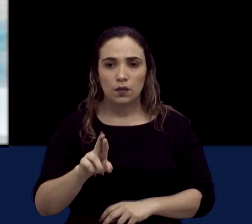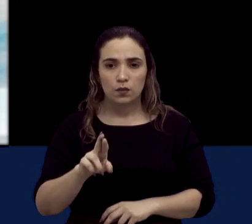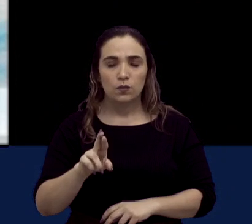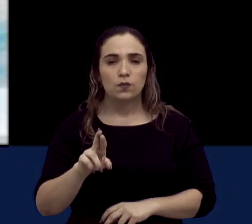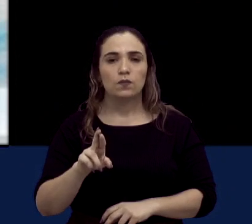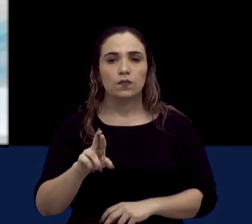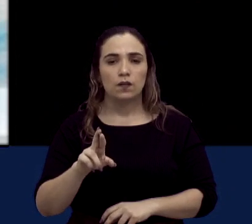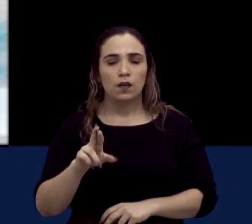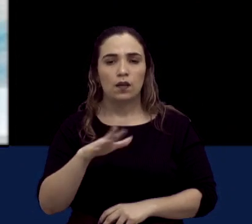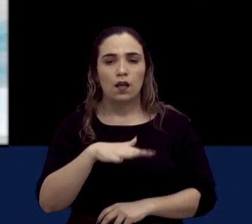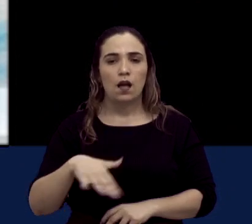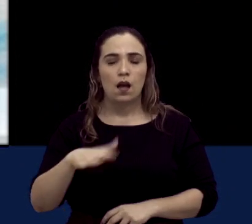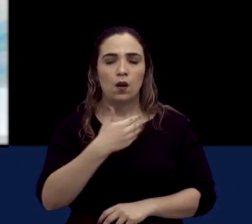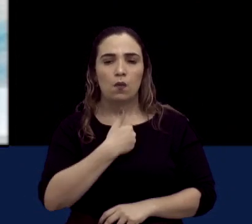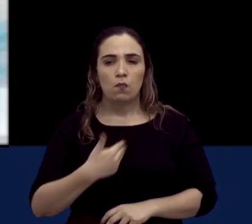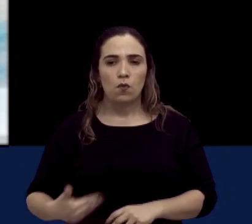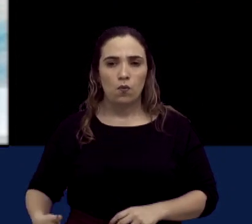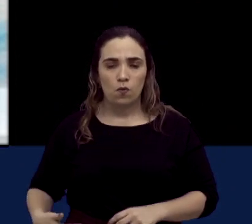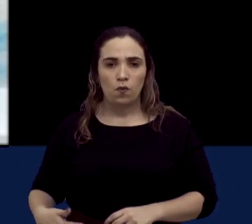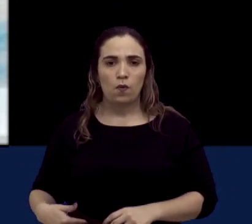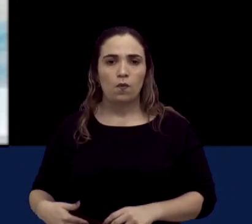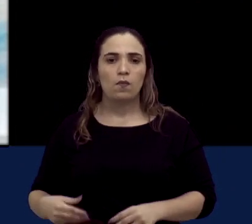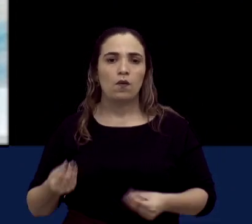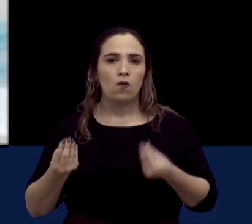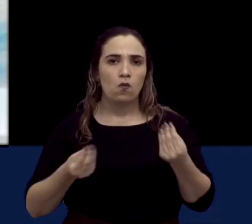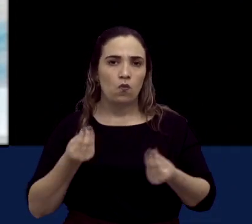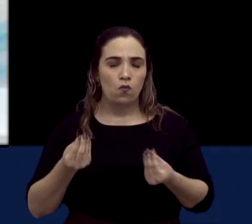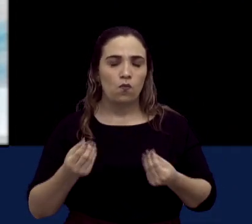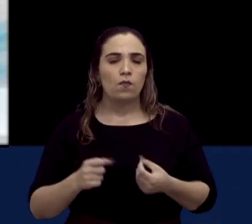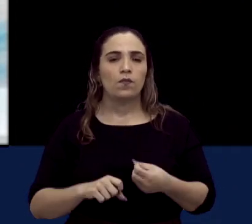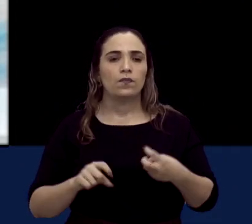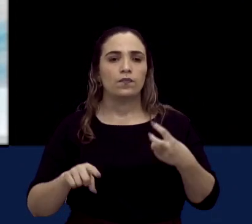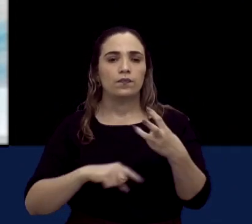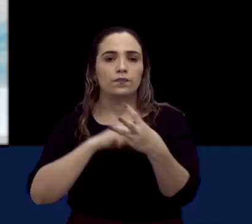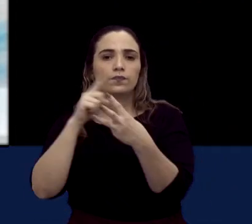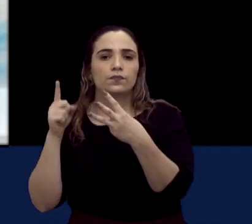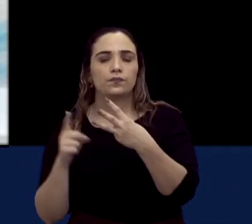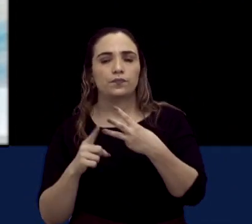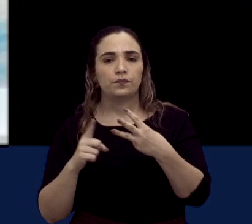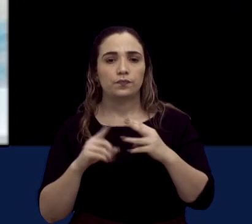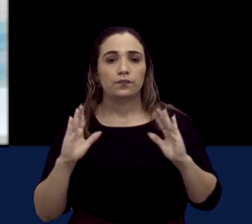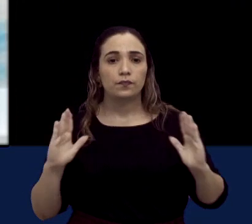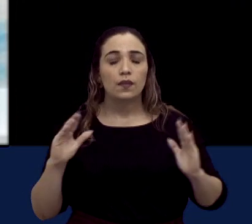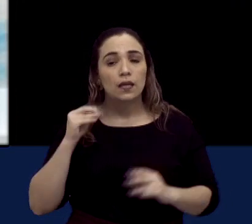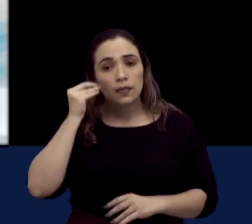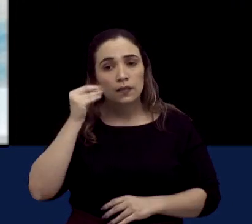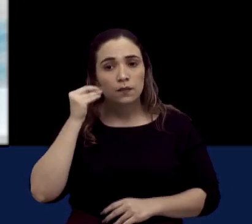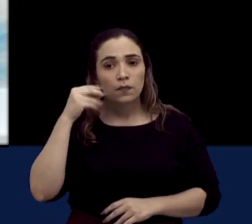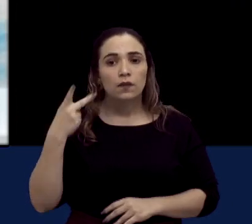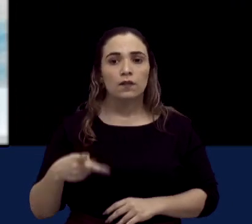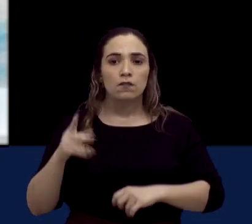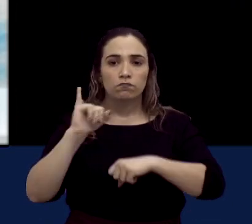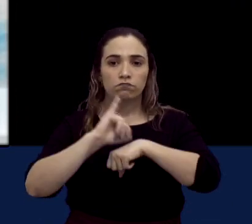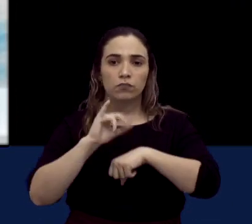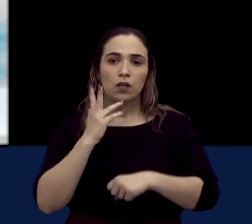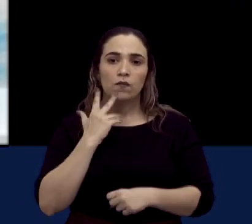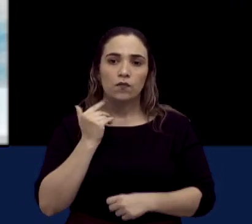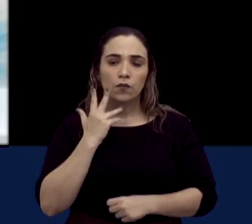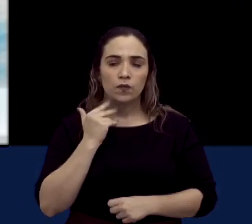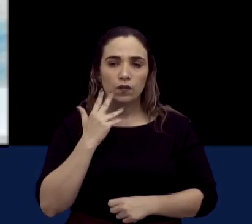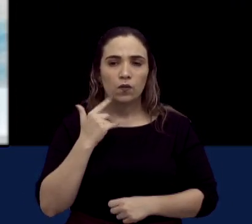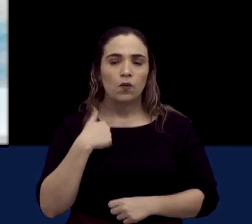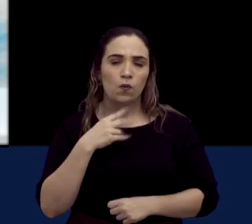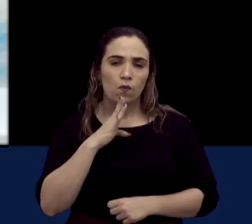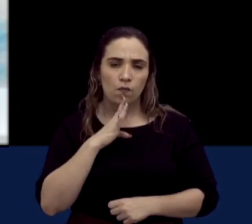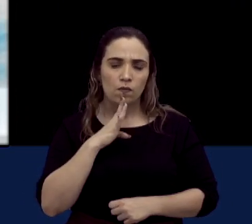público, como isso tem sido aplicado no setor público. Vou relatar um pouquinho da experiência de Fortaleza, que eu